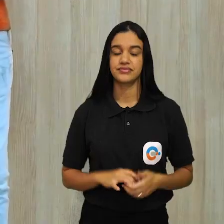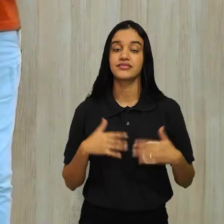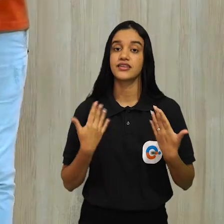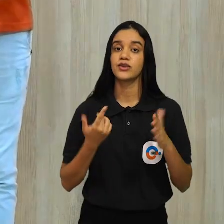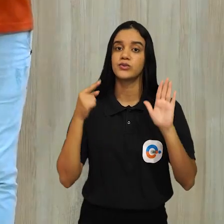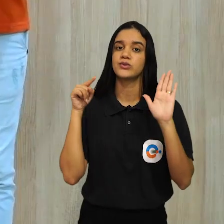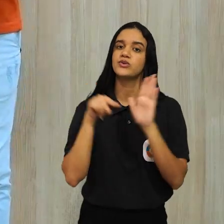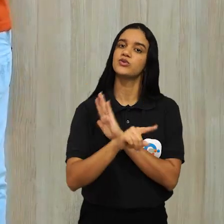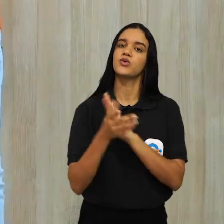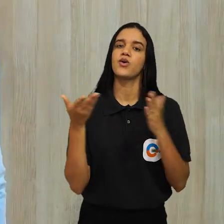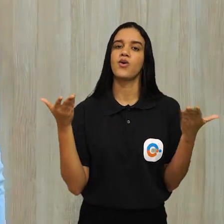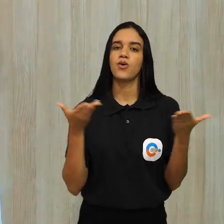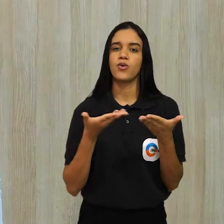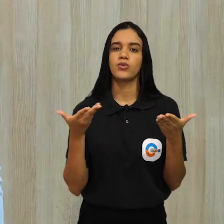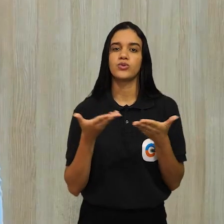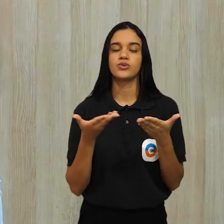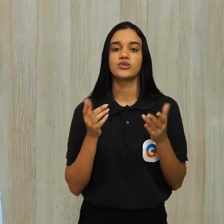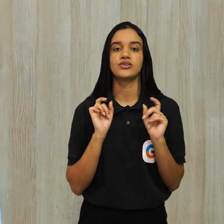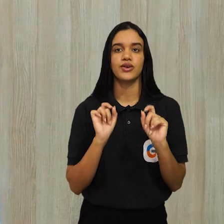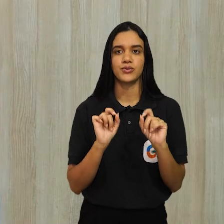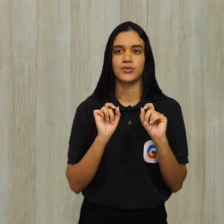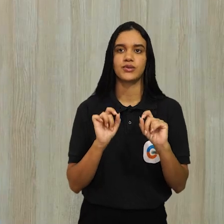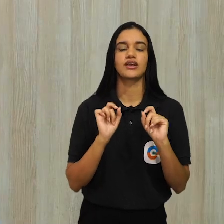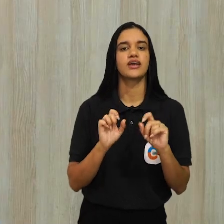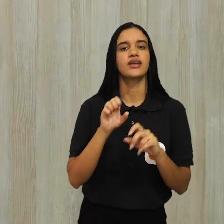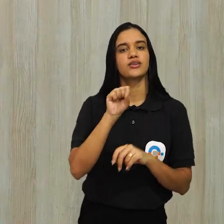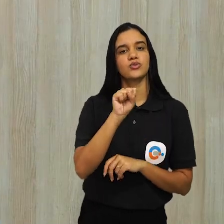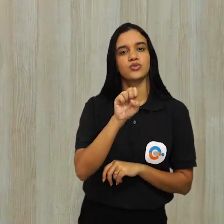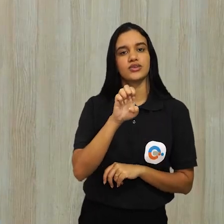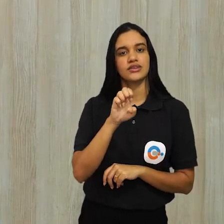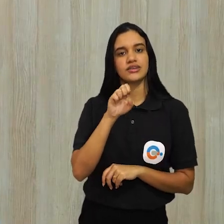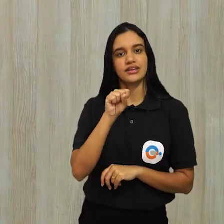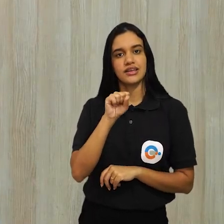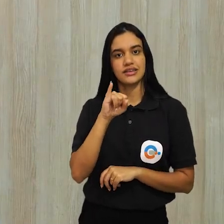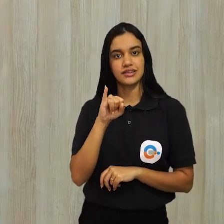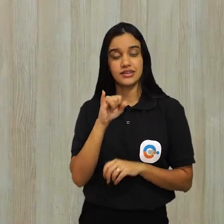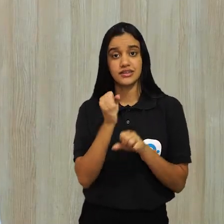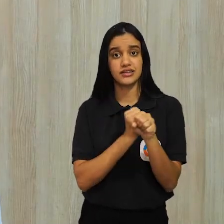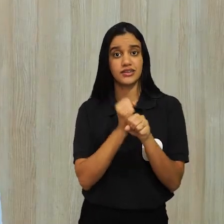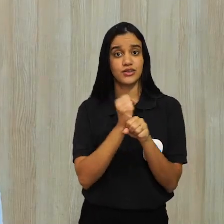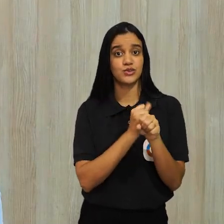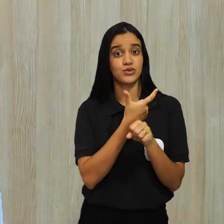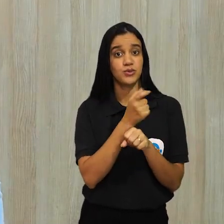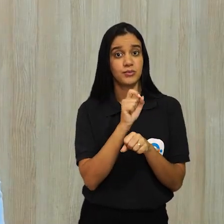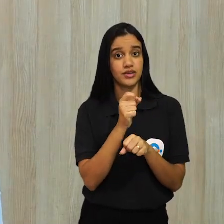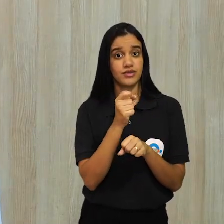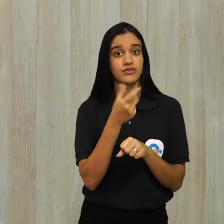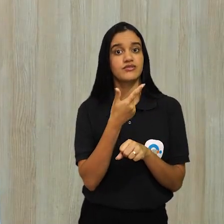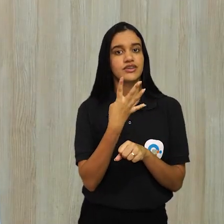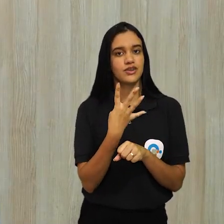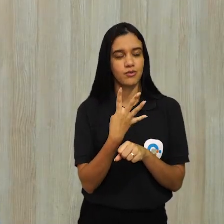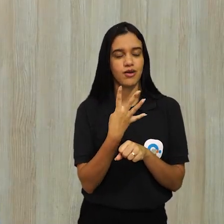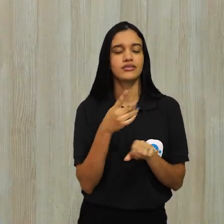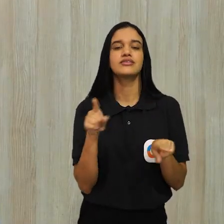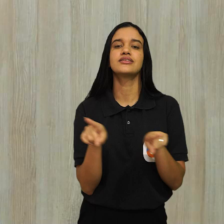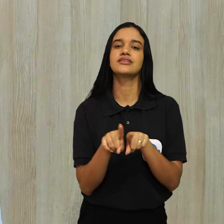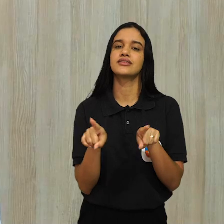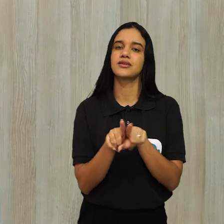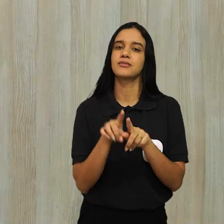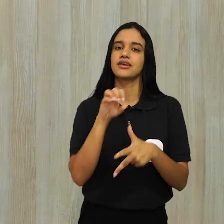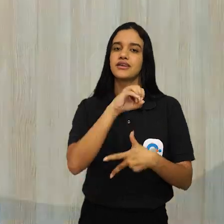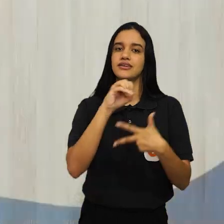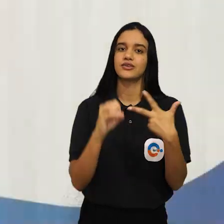Nossa questão hoje é do SESI 2024, mas também essa questão estava no